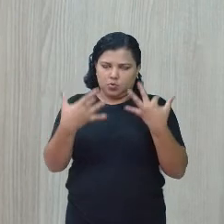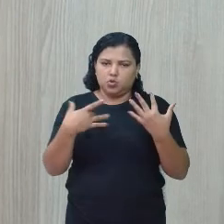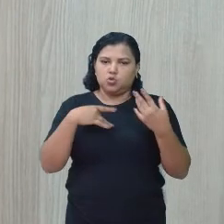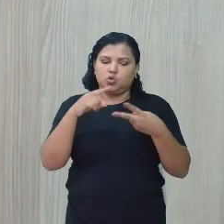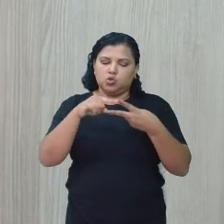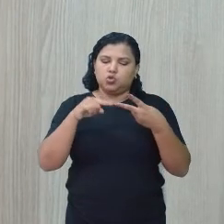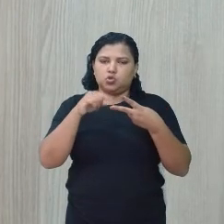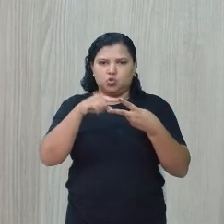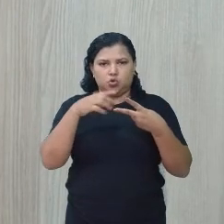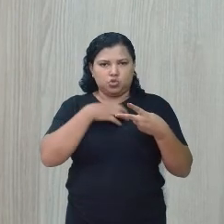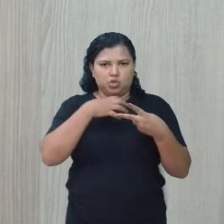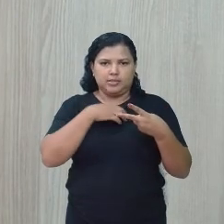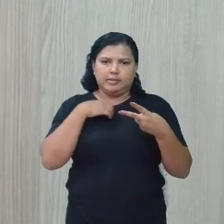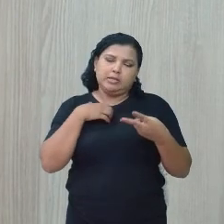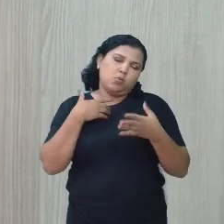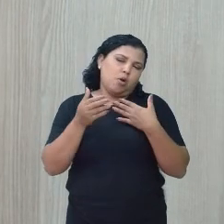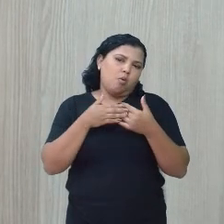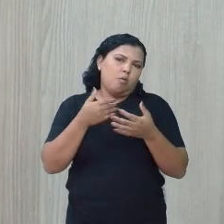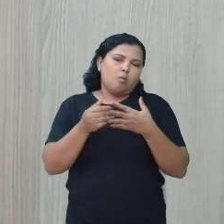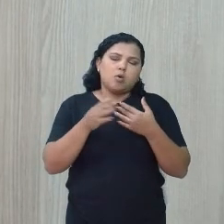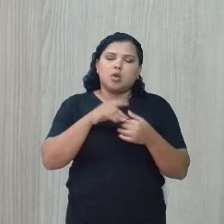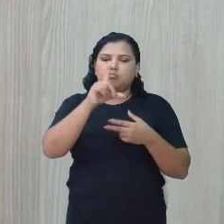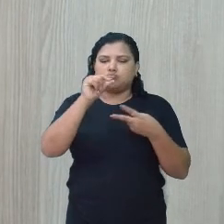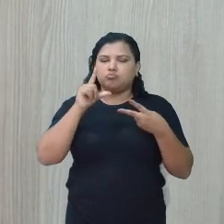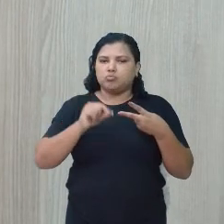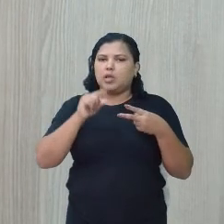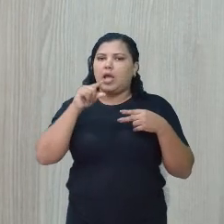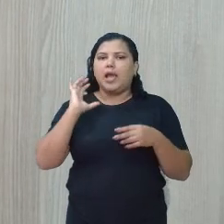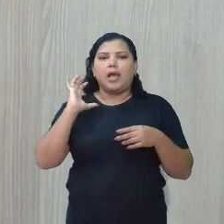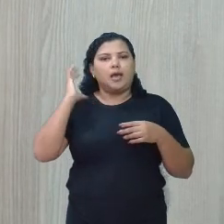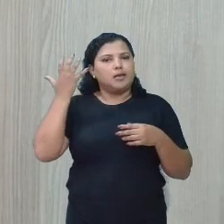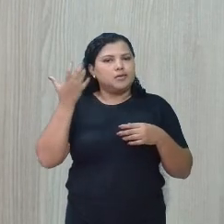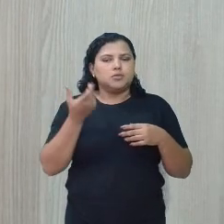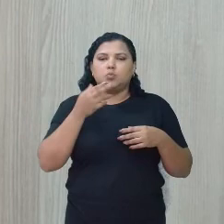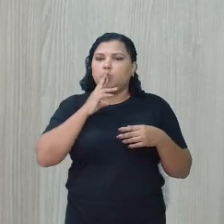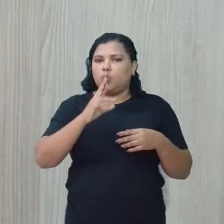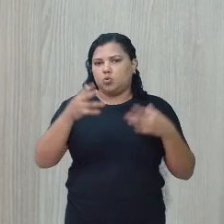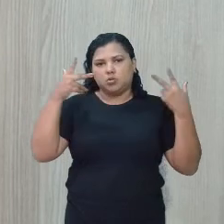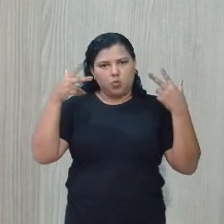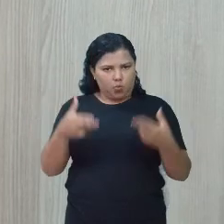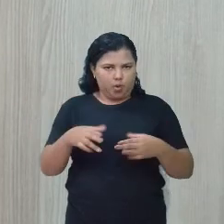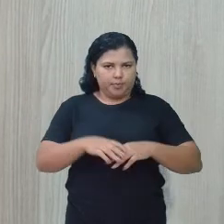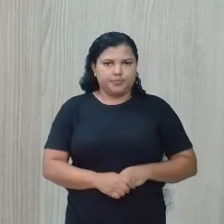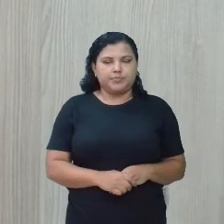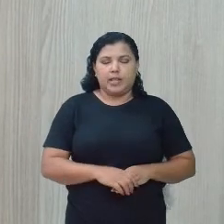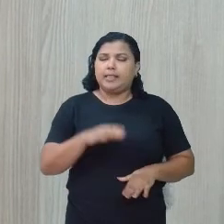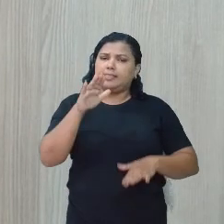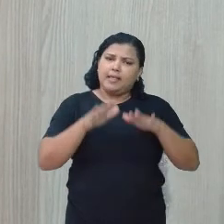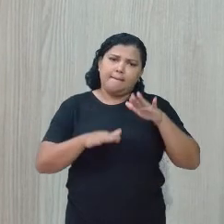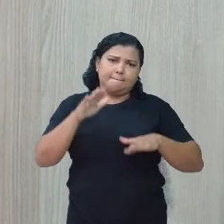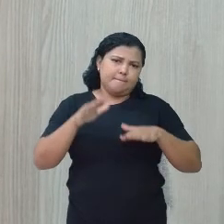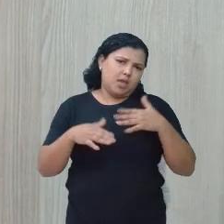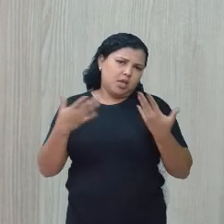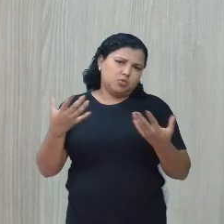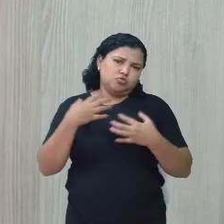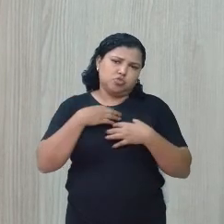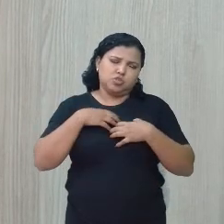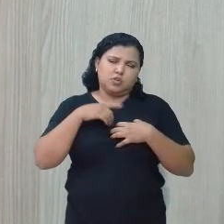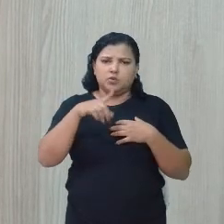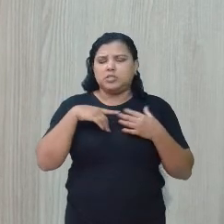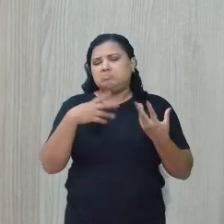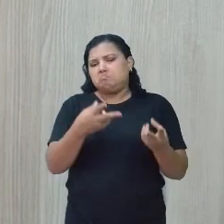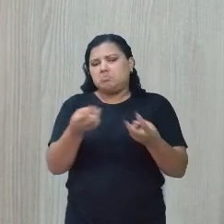né, gente? E independente do método que você escolher, a resposta vai dar a mesma. É de acordo mesmo com a maneira como você